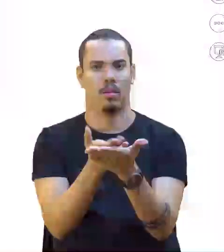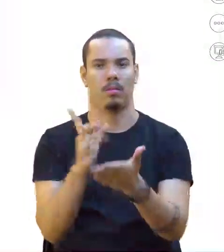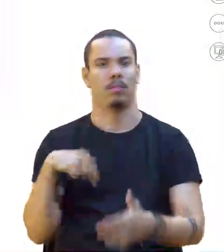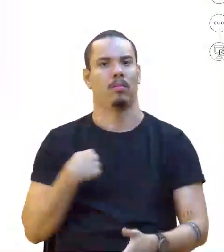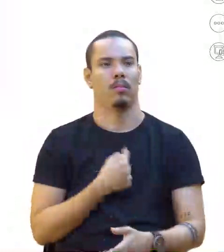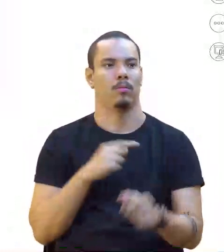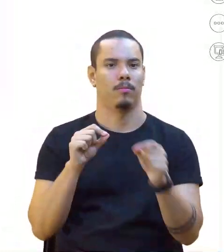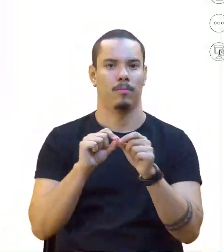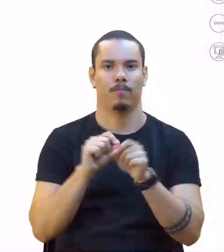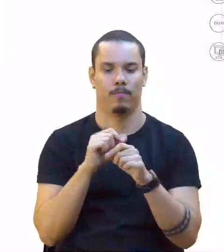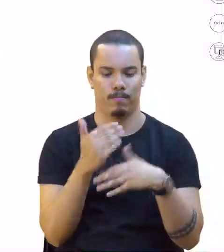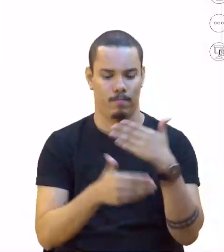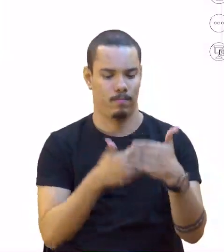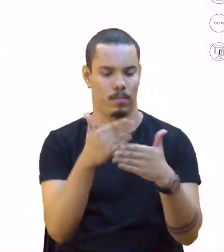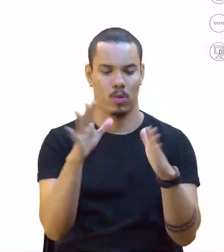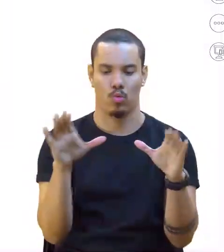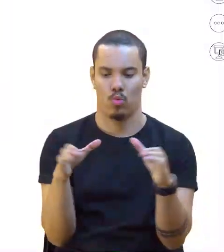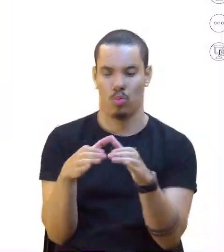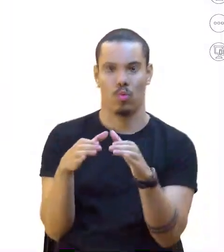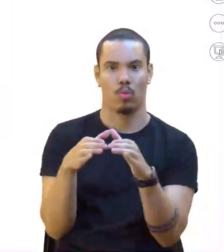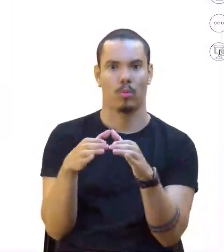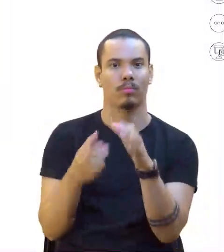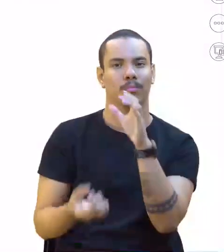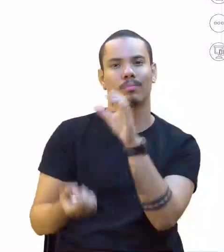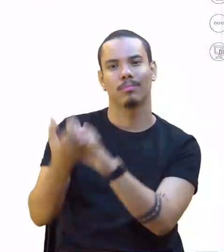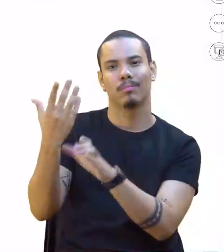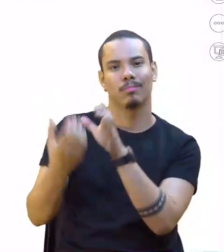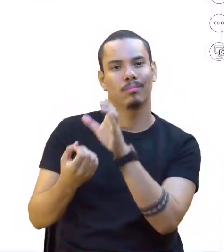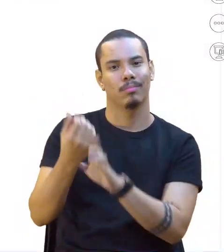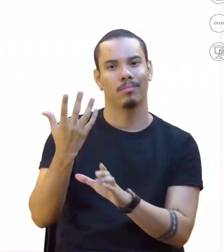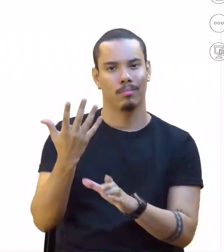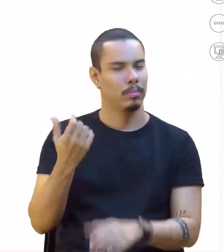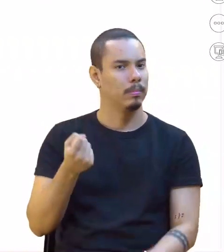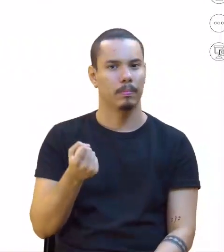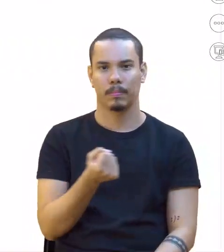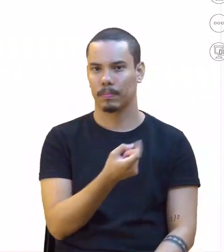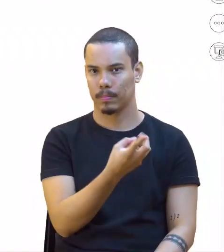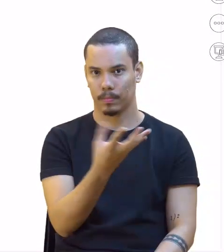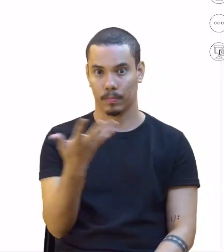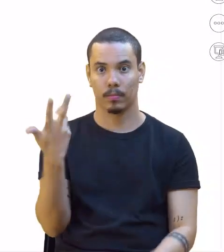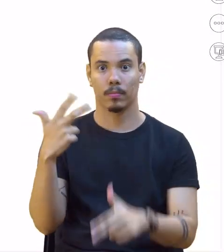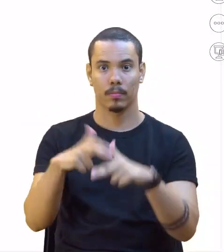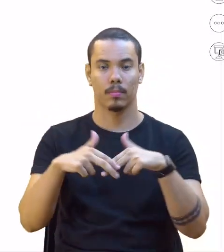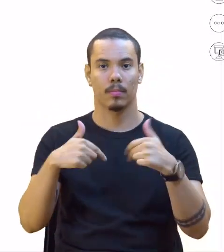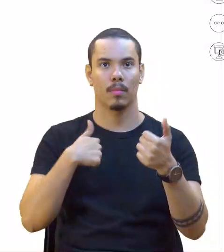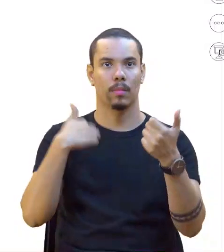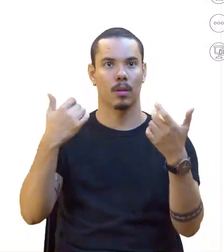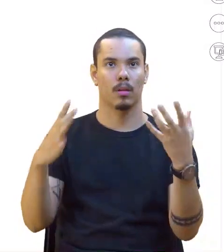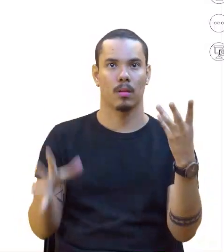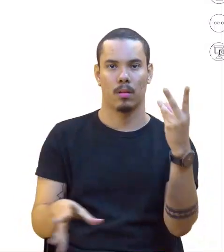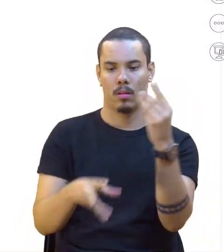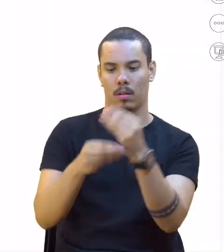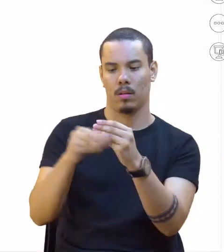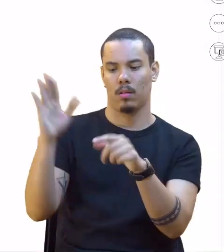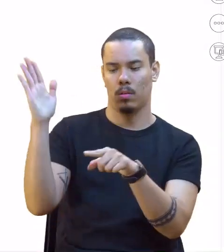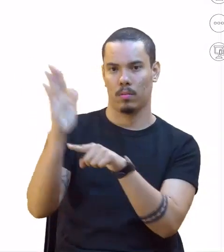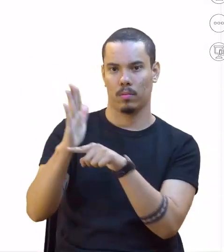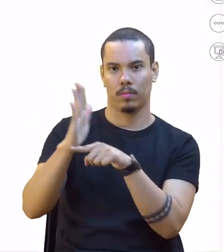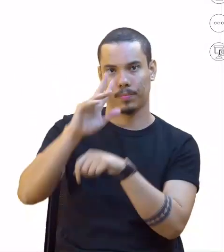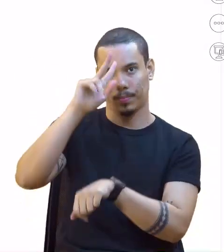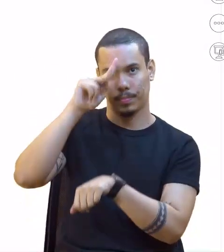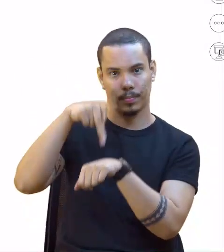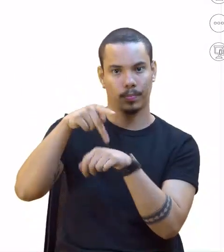nosso grupo social da qual a gente faz parte constrói, né? Então a gente traz aqui a contribuição do Leslie White, que ele diz